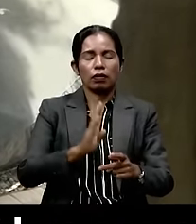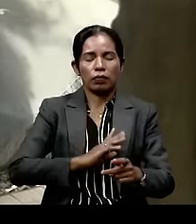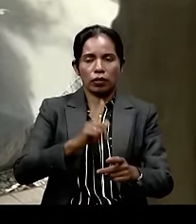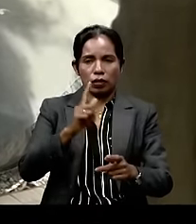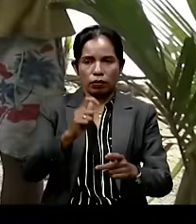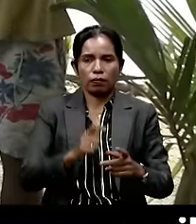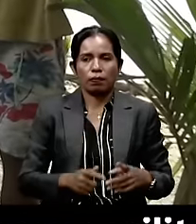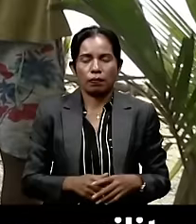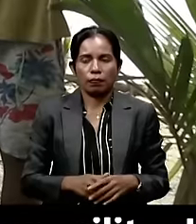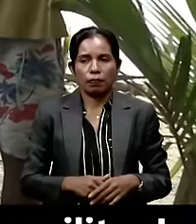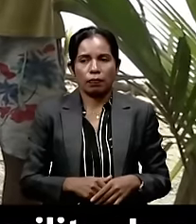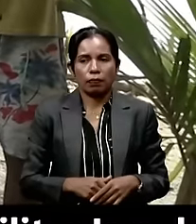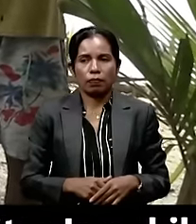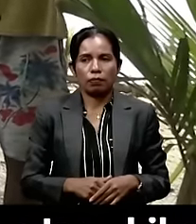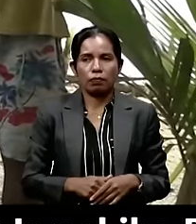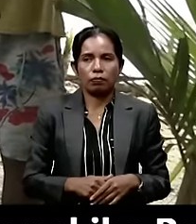nia.